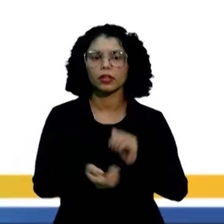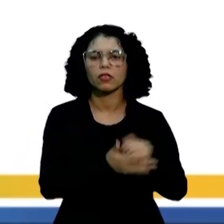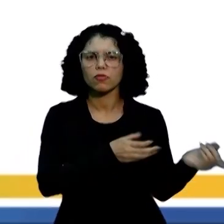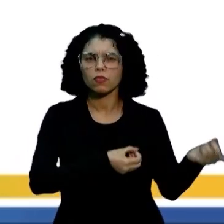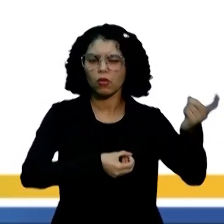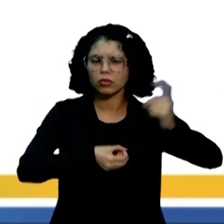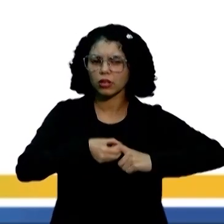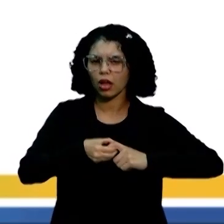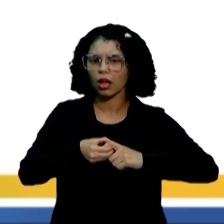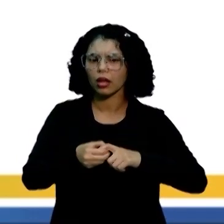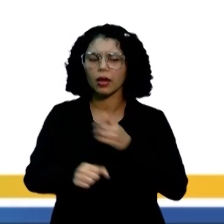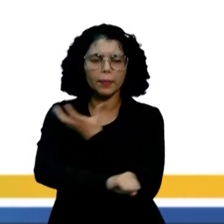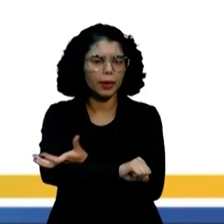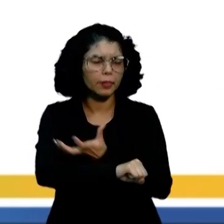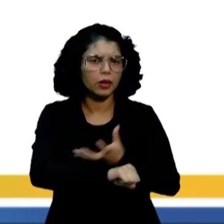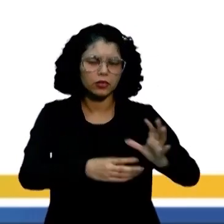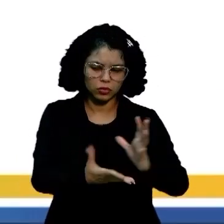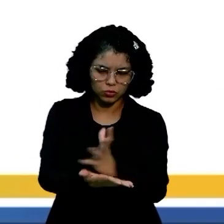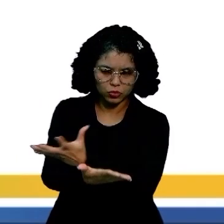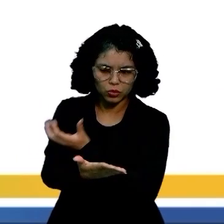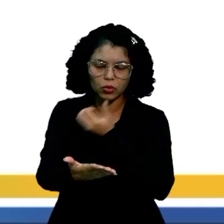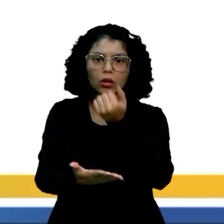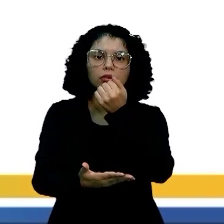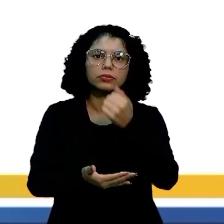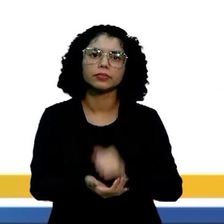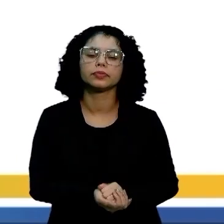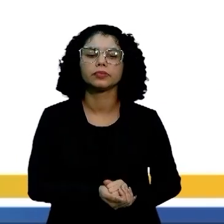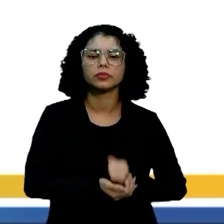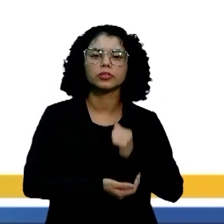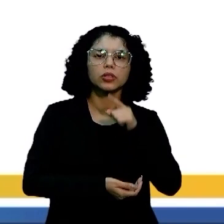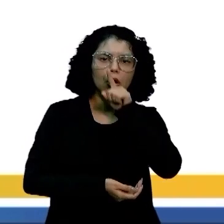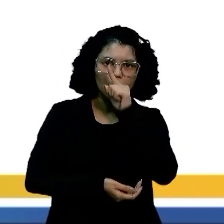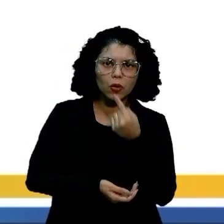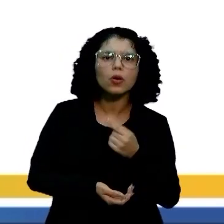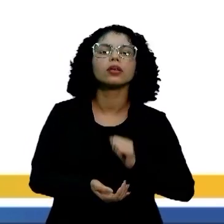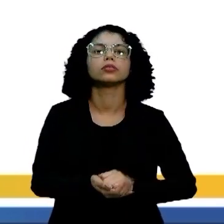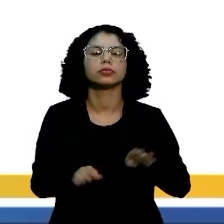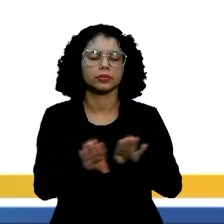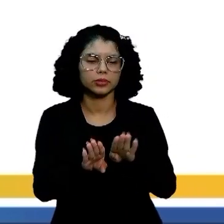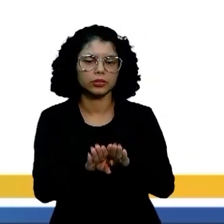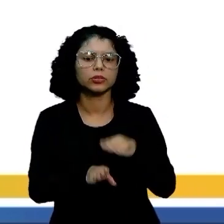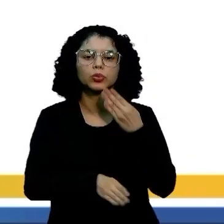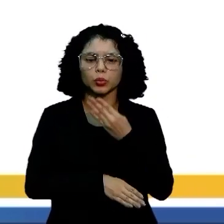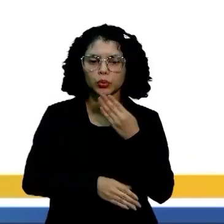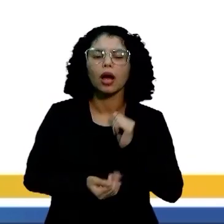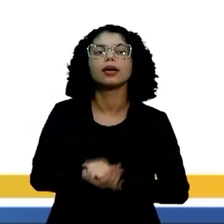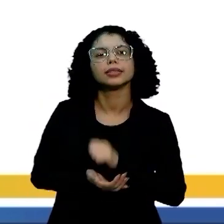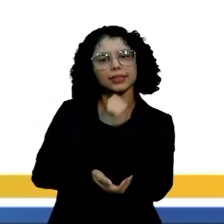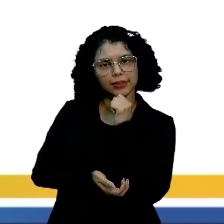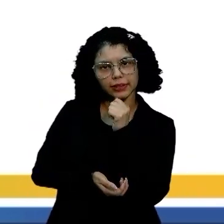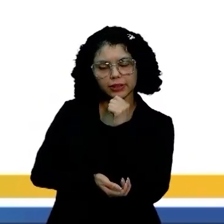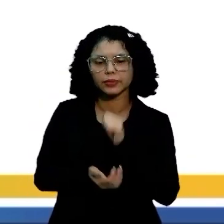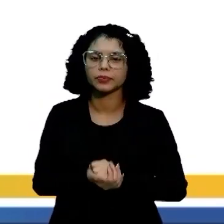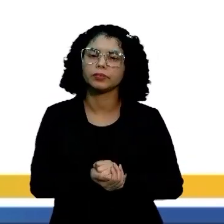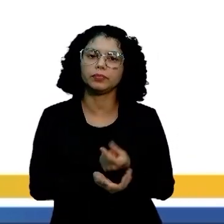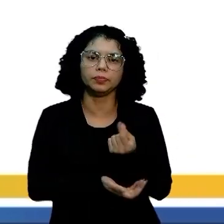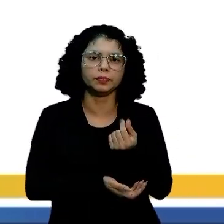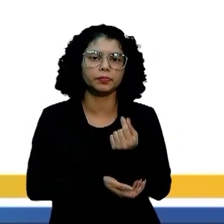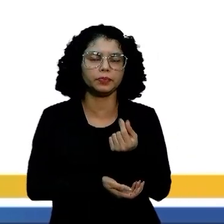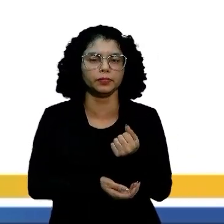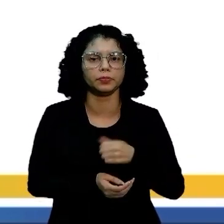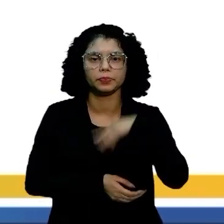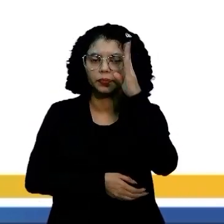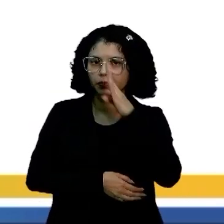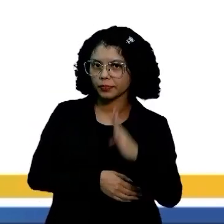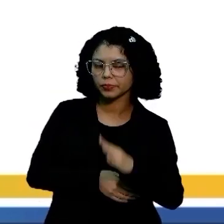para a plantação e colheita de cana-de-açúcar, que era uma das fontes aí de renda, era um produto extraído no